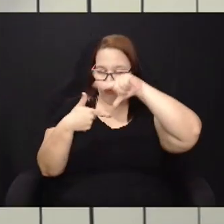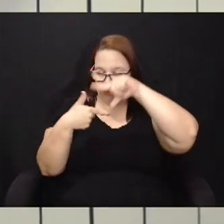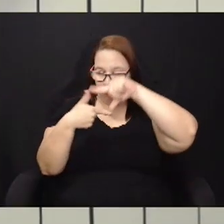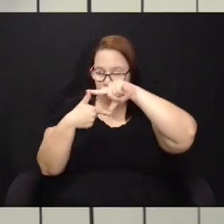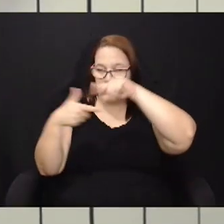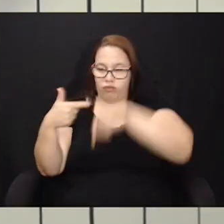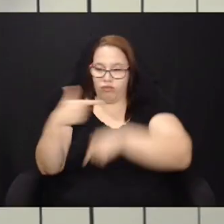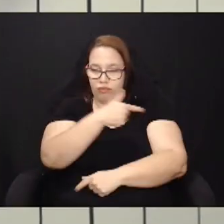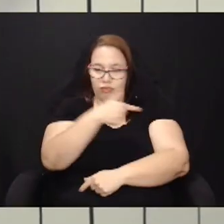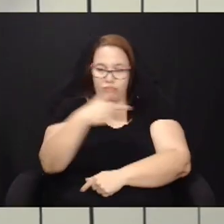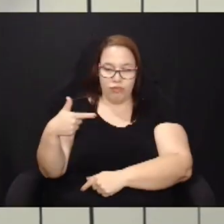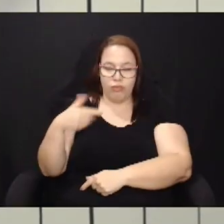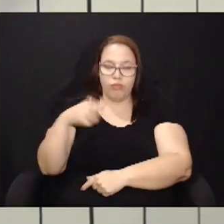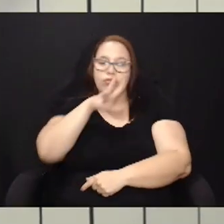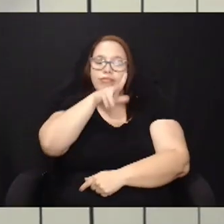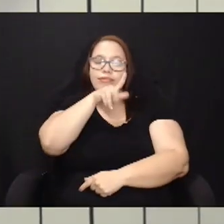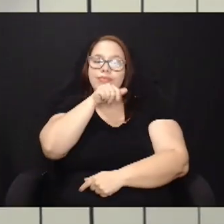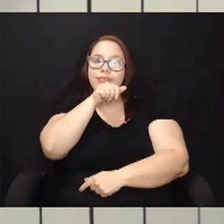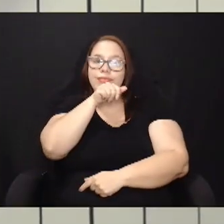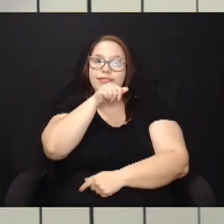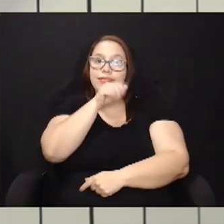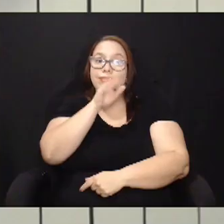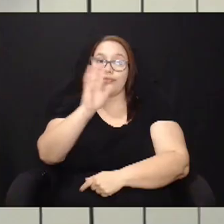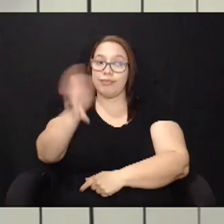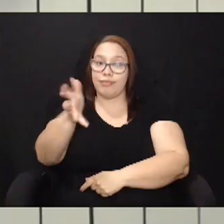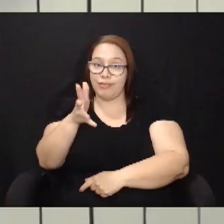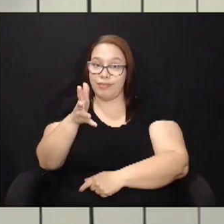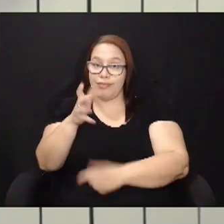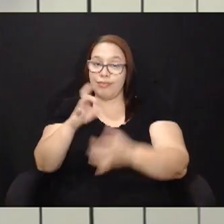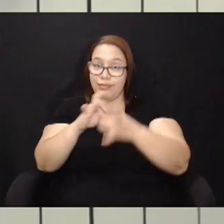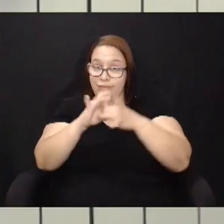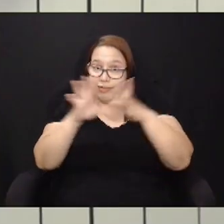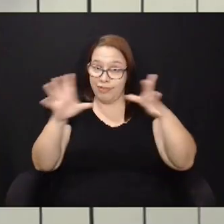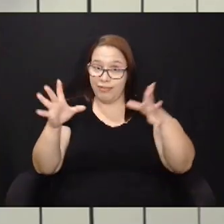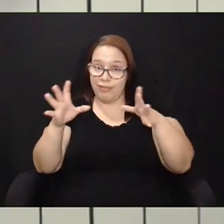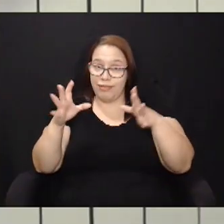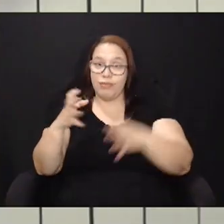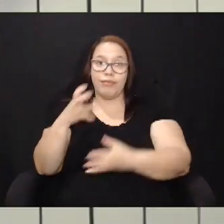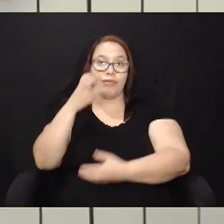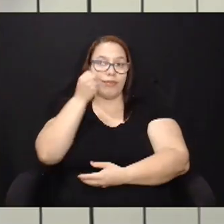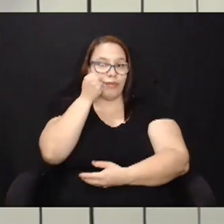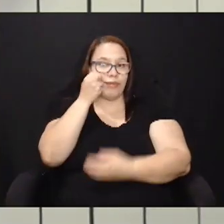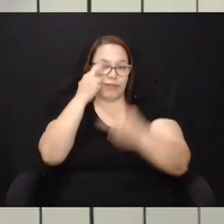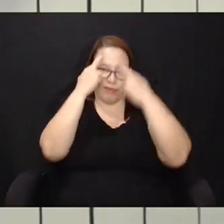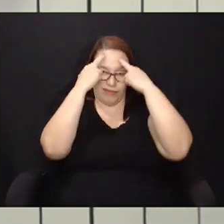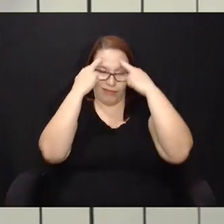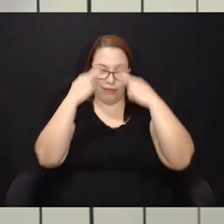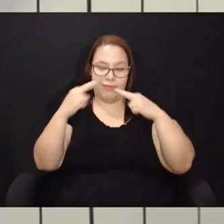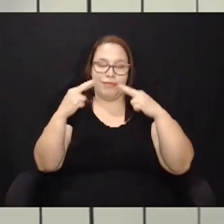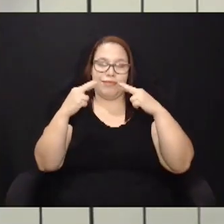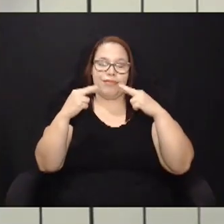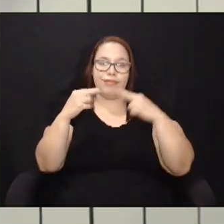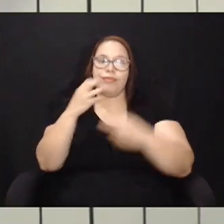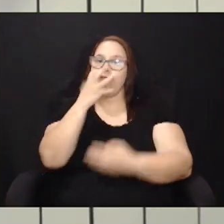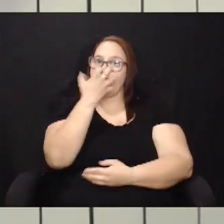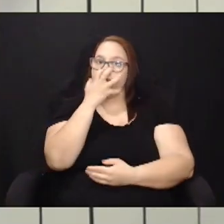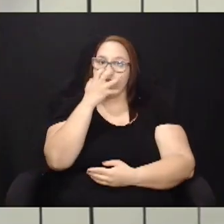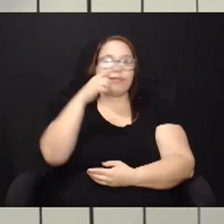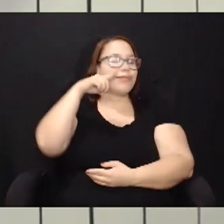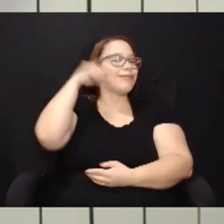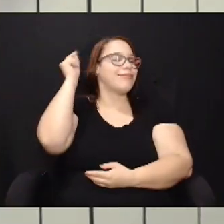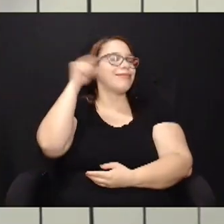muitos animais que já estão disponíveis para uma adoção responsável. São cães e gatinhos que